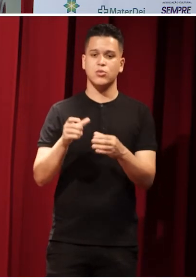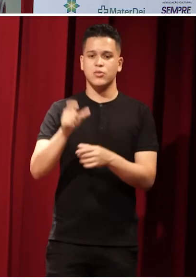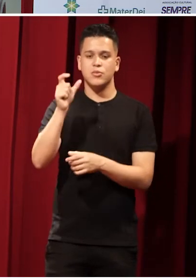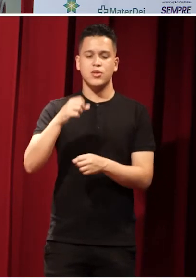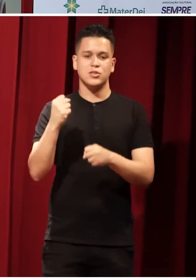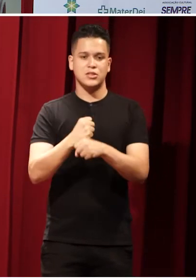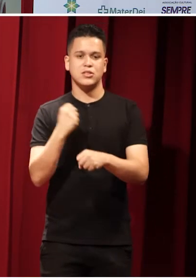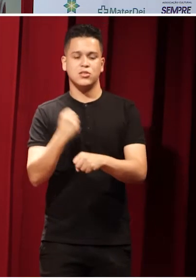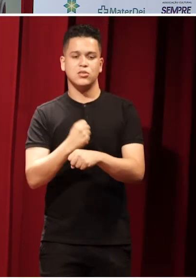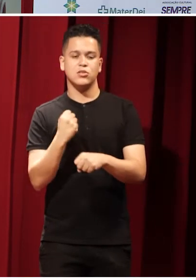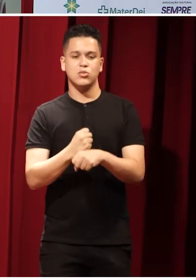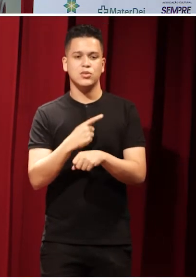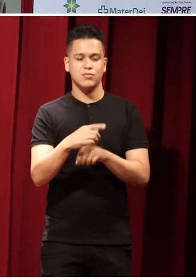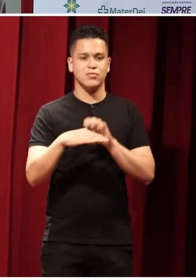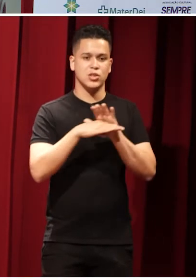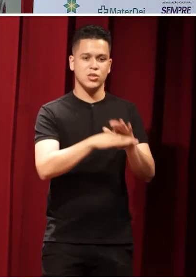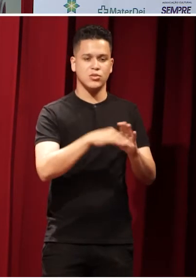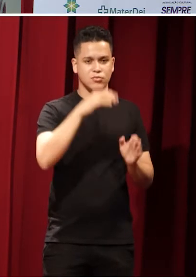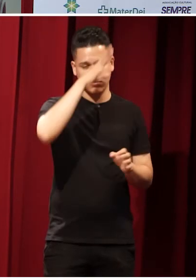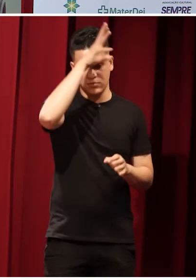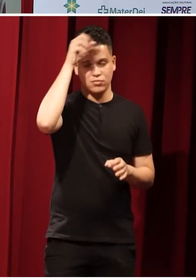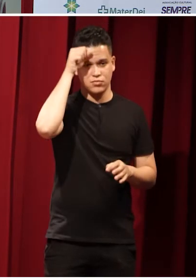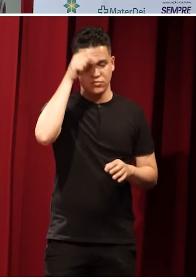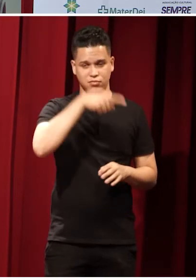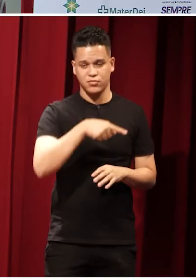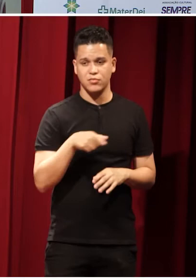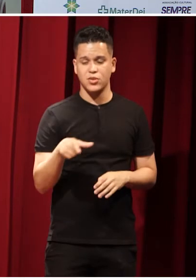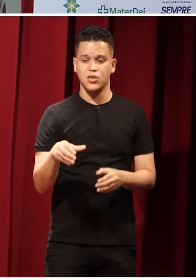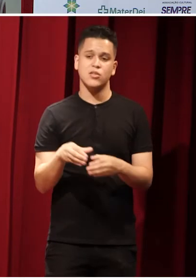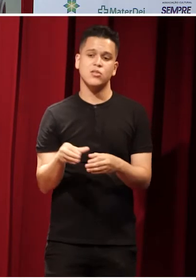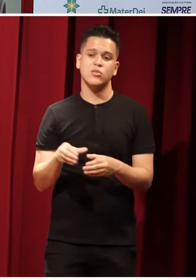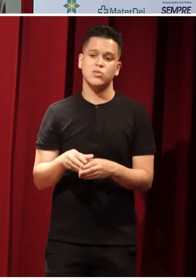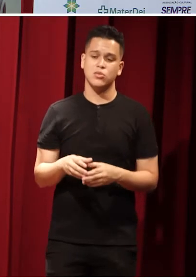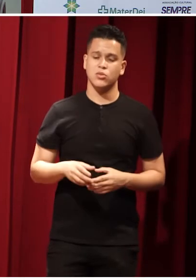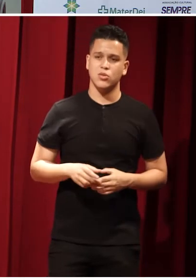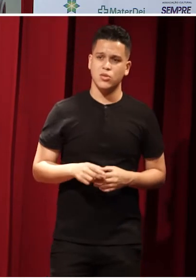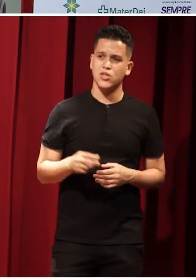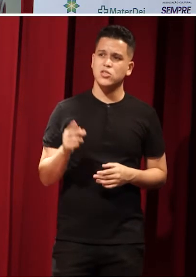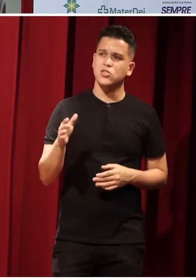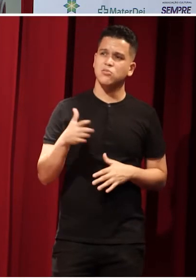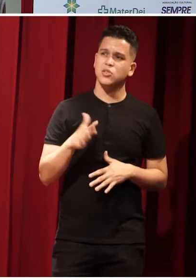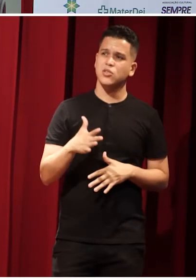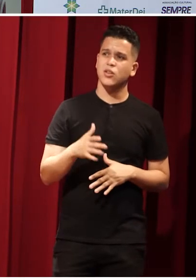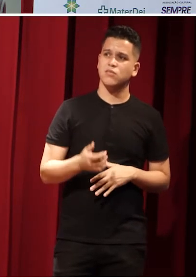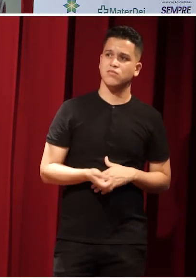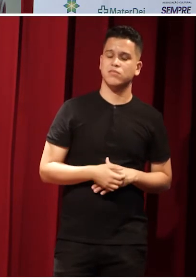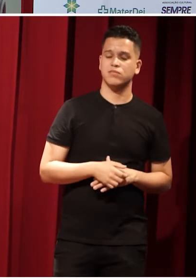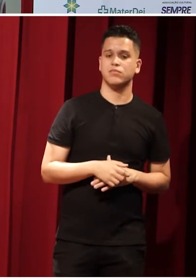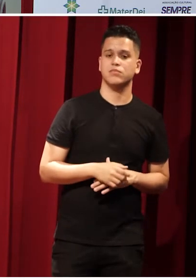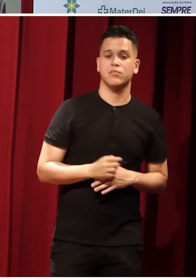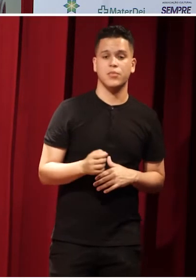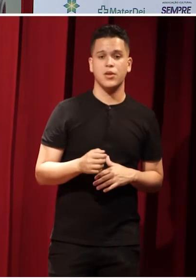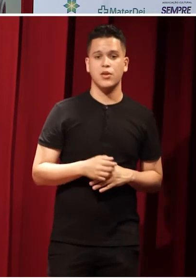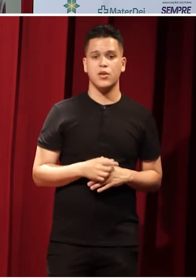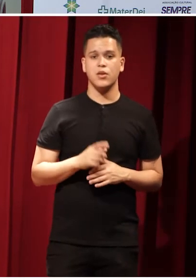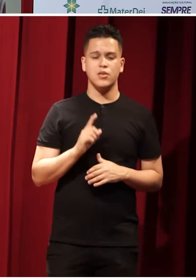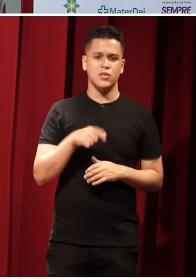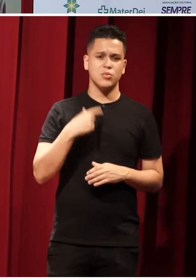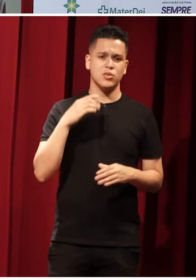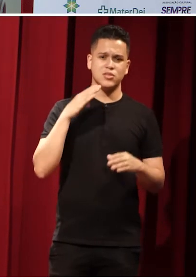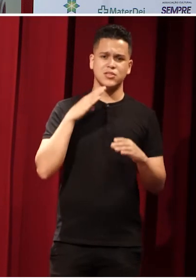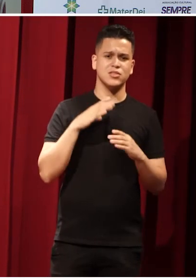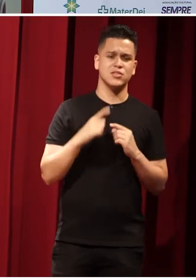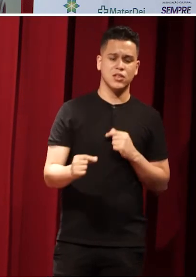Amazônia, a partir de 2000 a partir da saída do Carlos